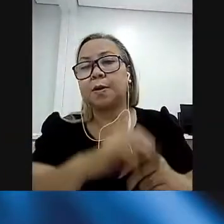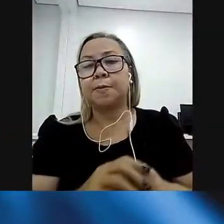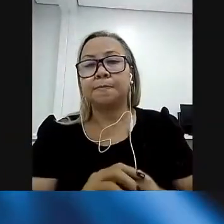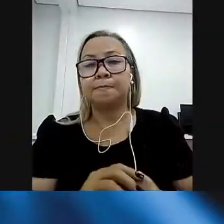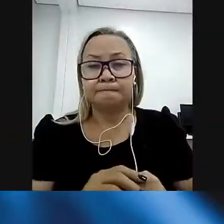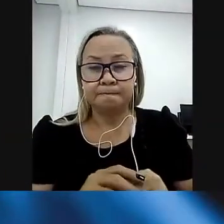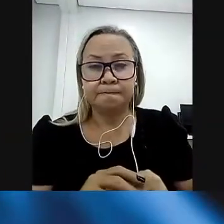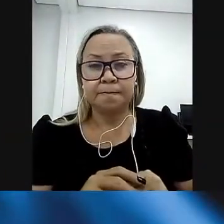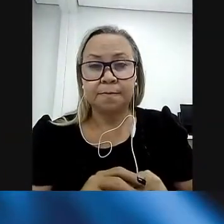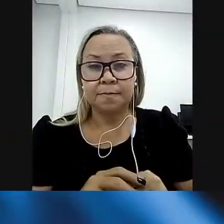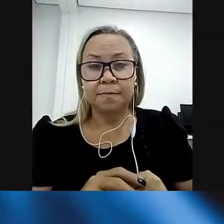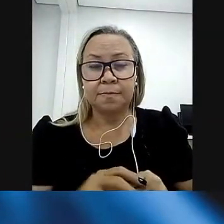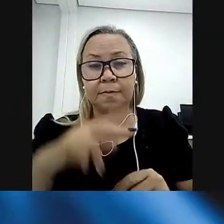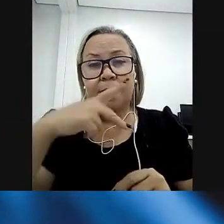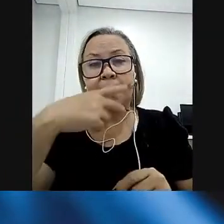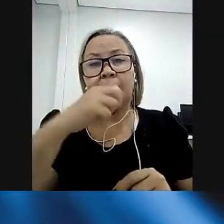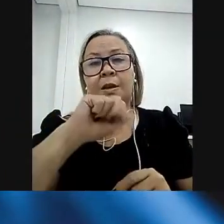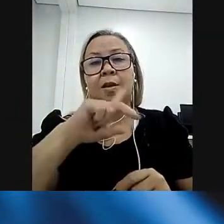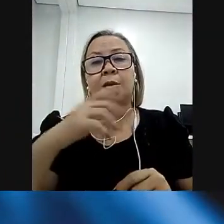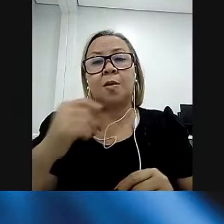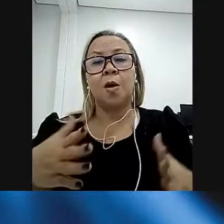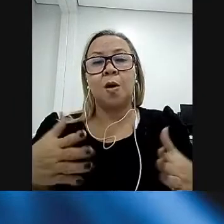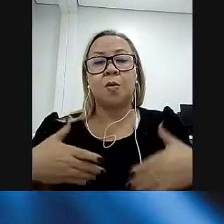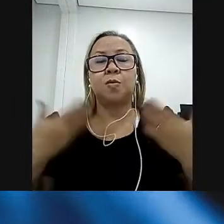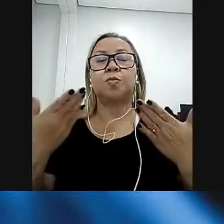Paulo Brusco sempre surpreendendo a todo mundo.